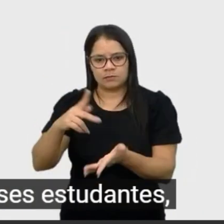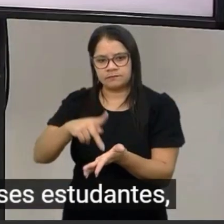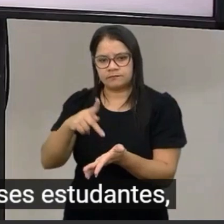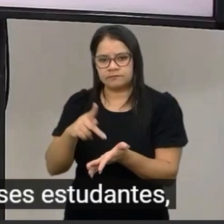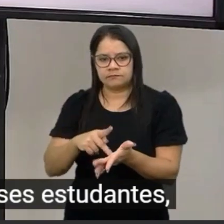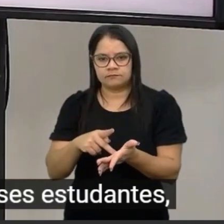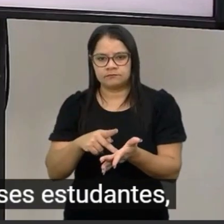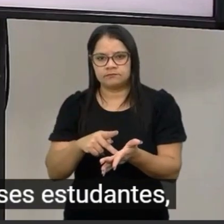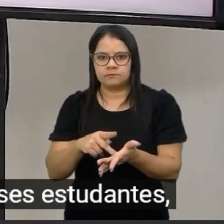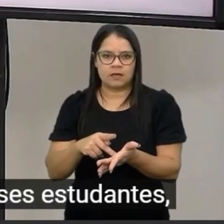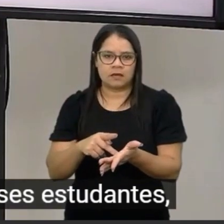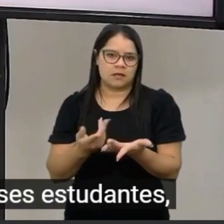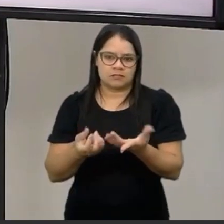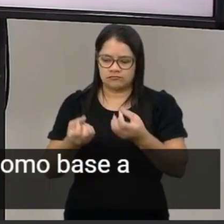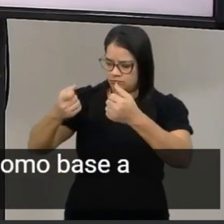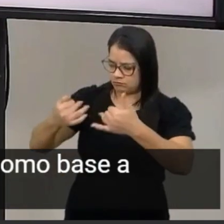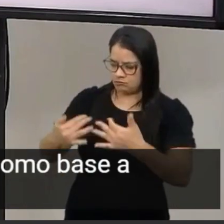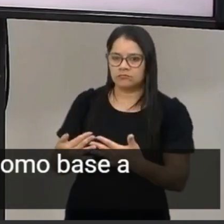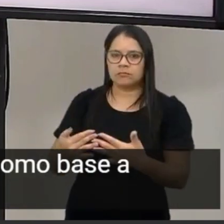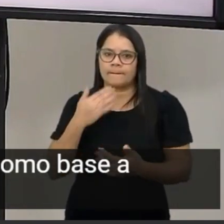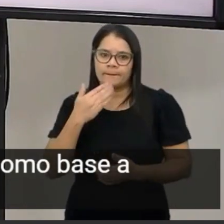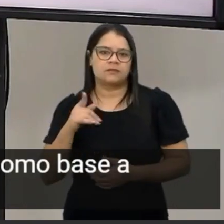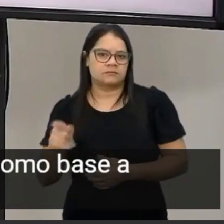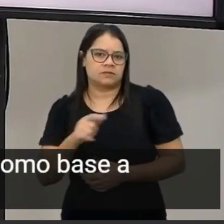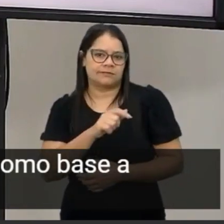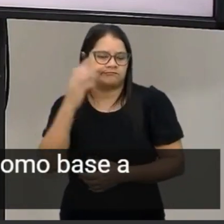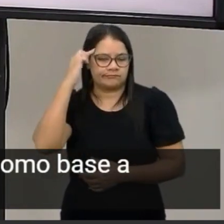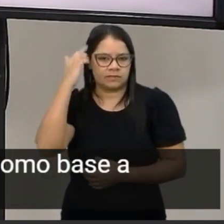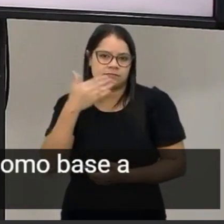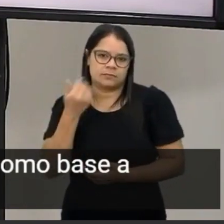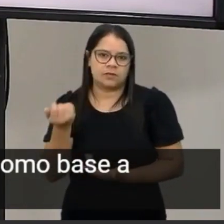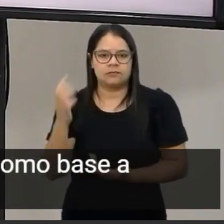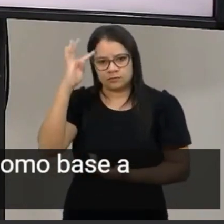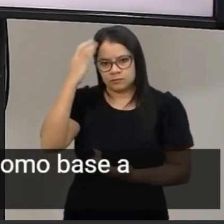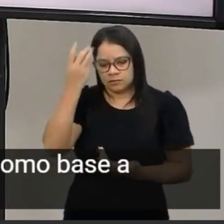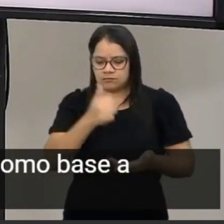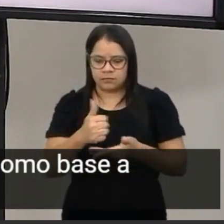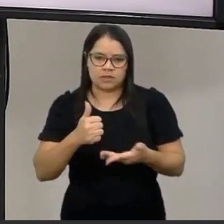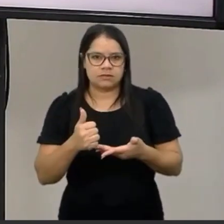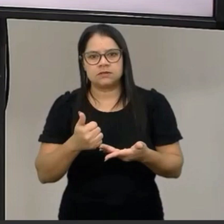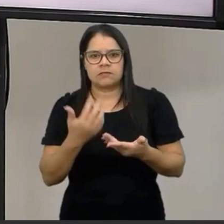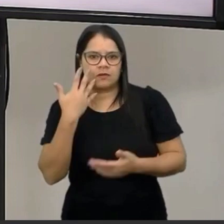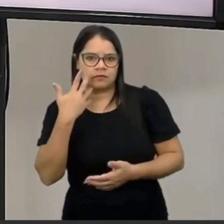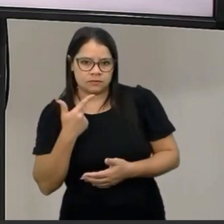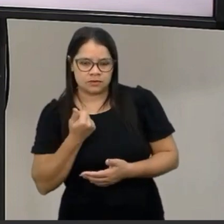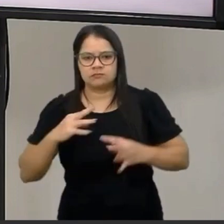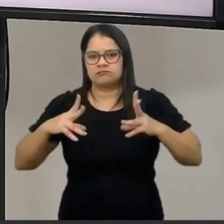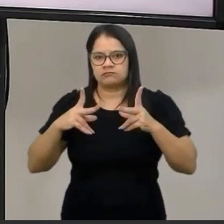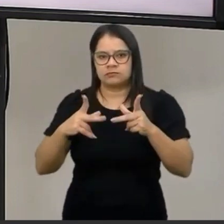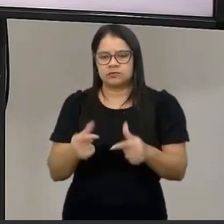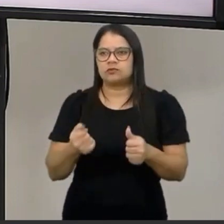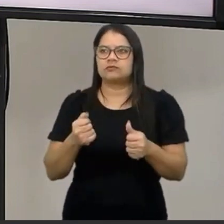Então, jogue aí um problema real para esses estudantes, peçam para que eles pensem em uma solução que tenha como base a automatização